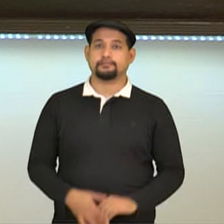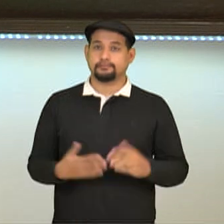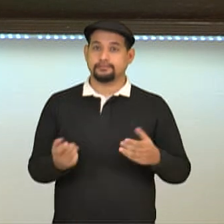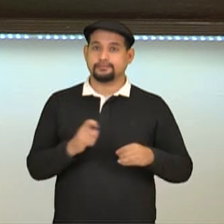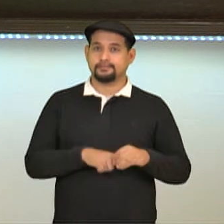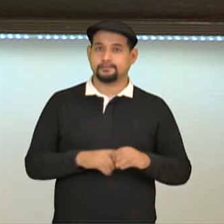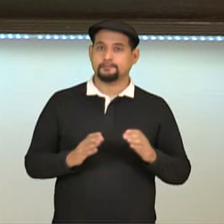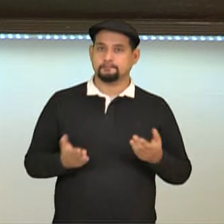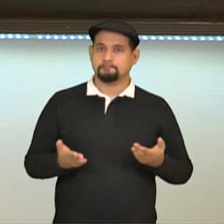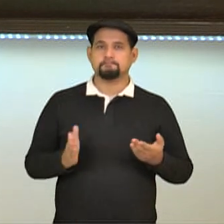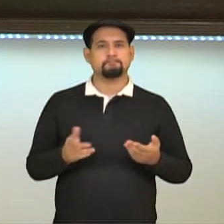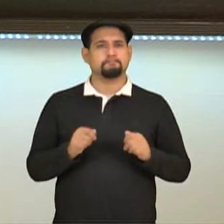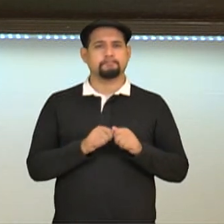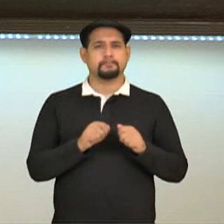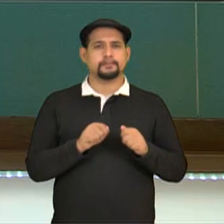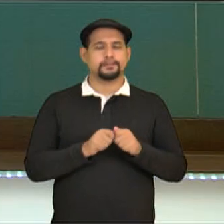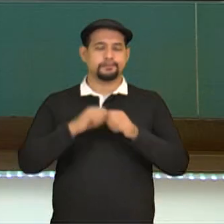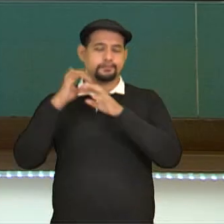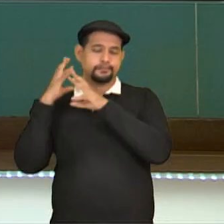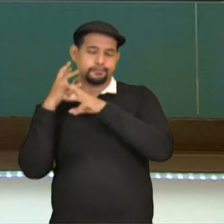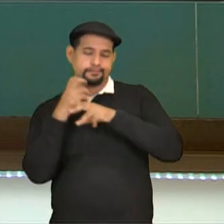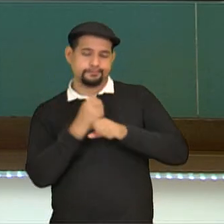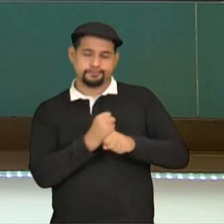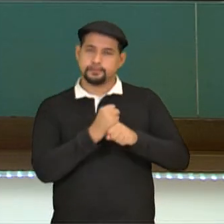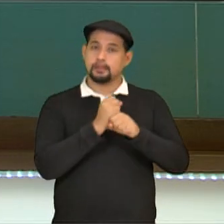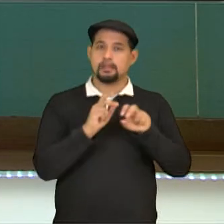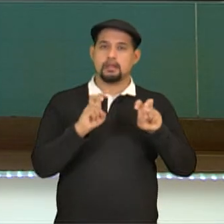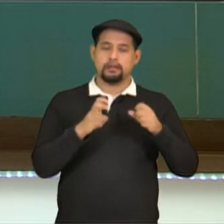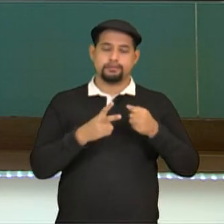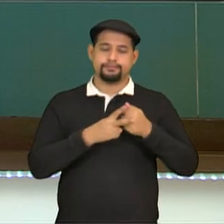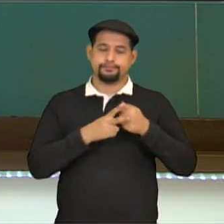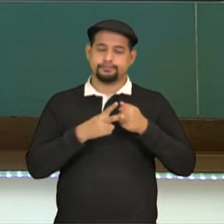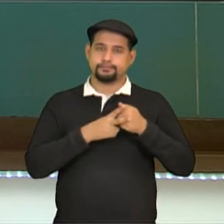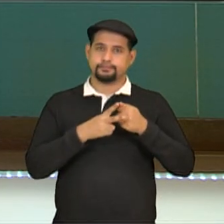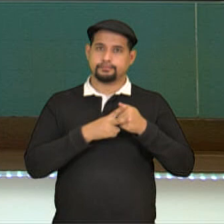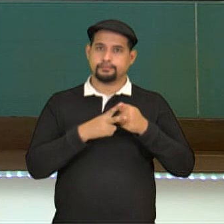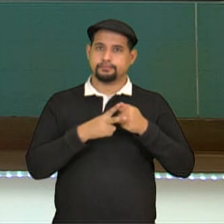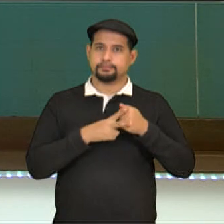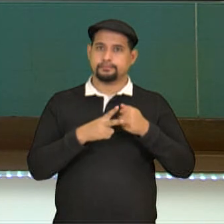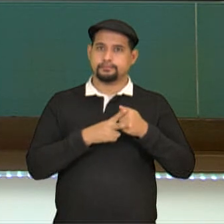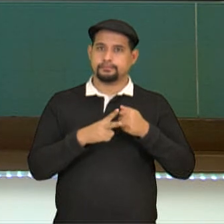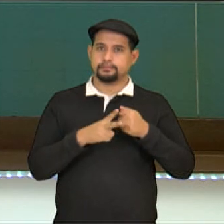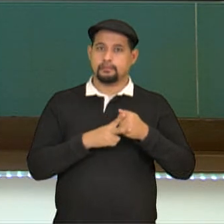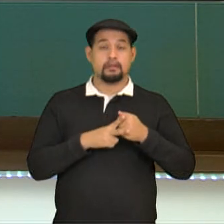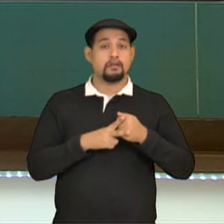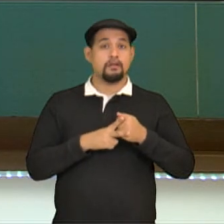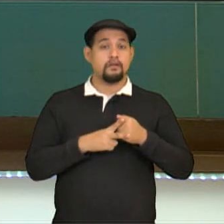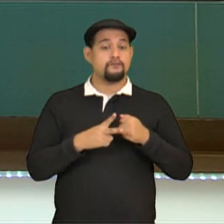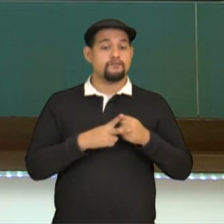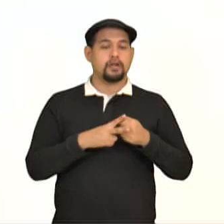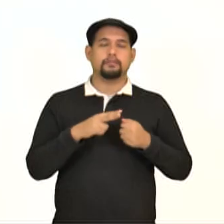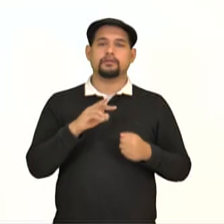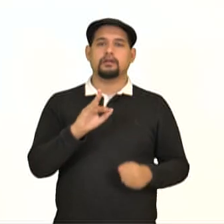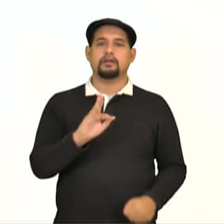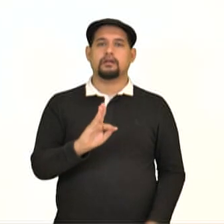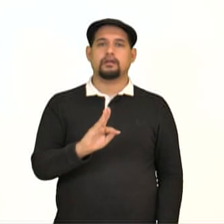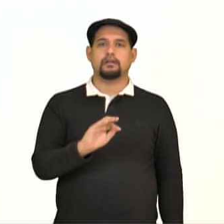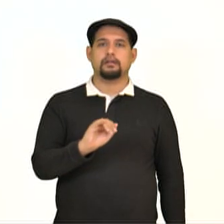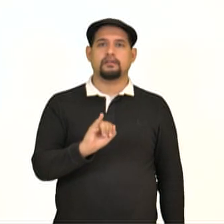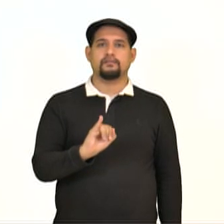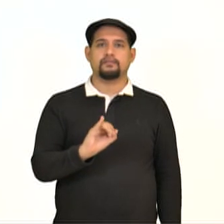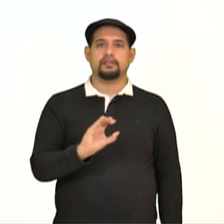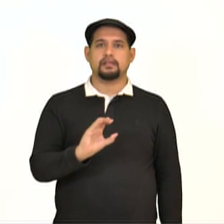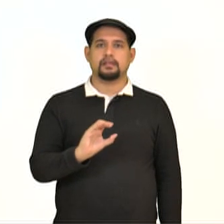Retornando então, pessoal, fizemos ali uma breve retomada dos verbos, né? Então aqui os verbos são ficaram, né? Todos